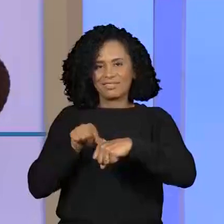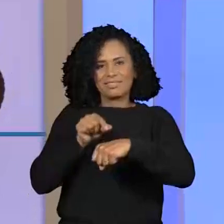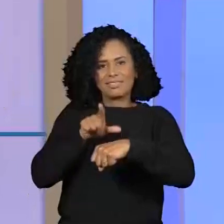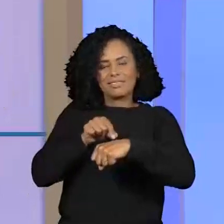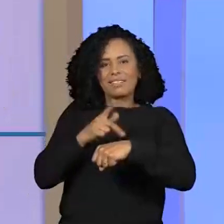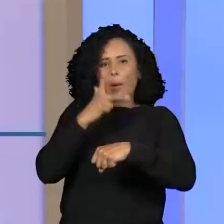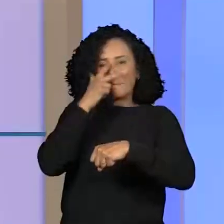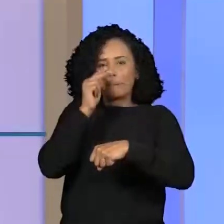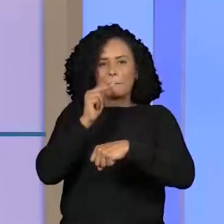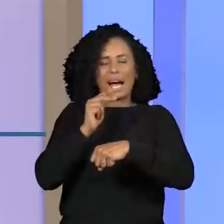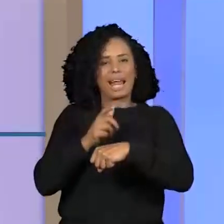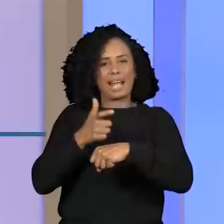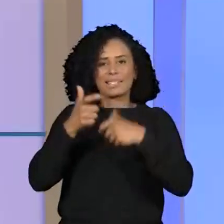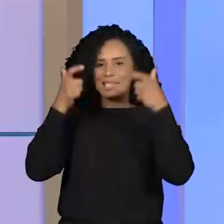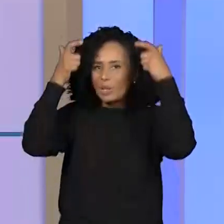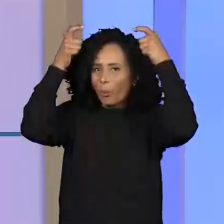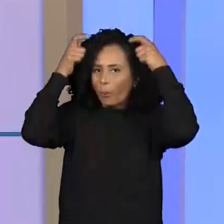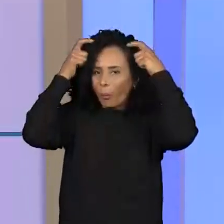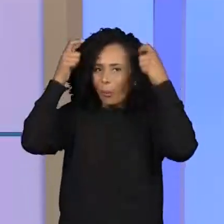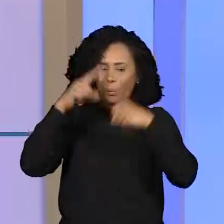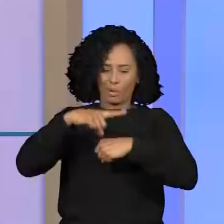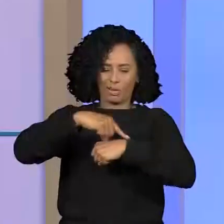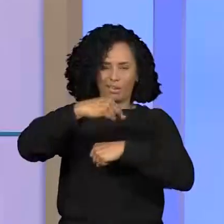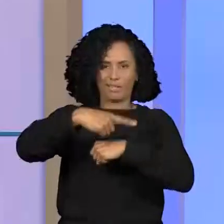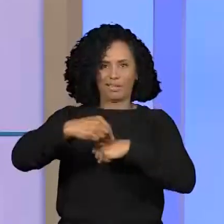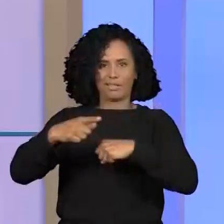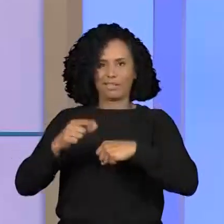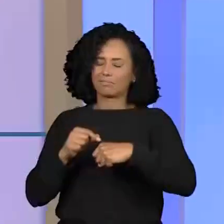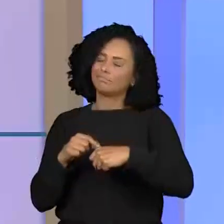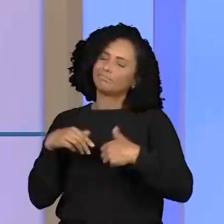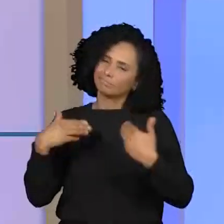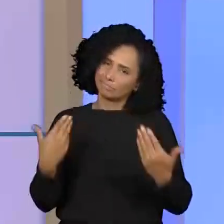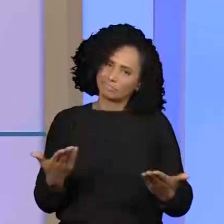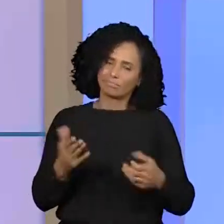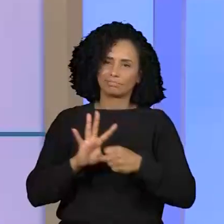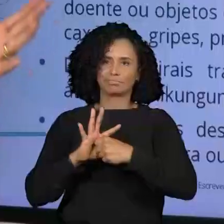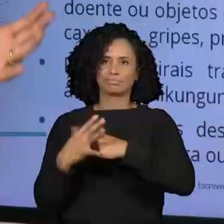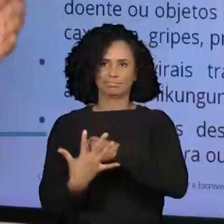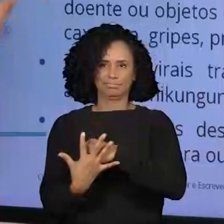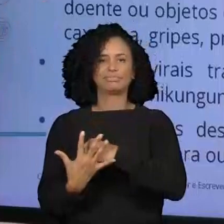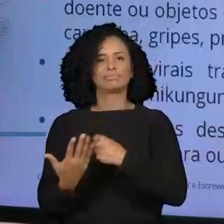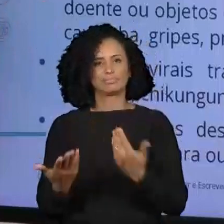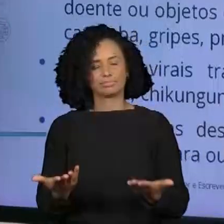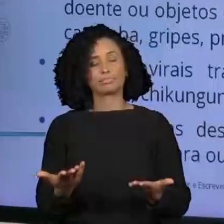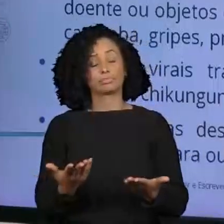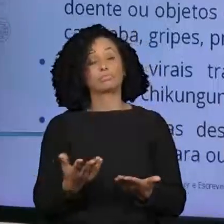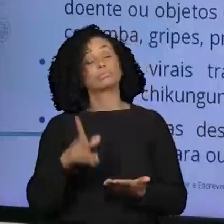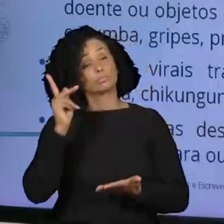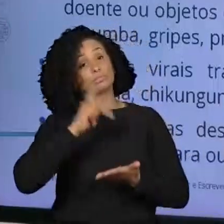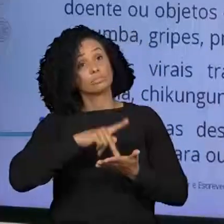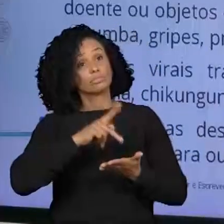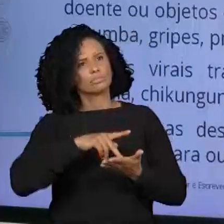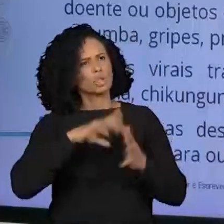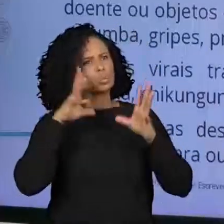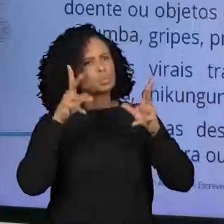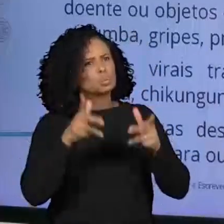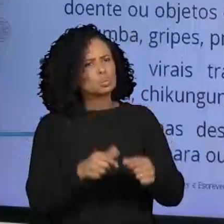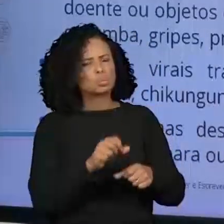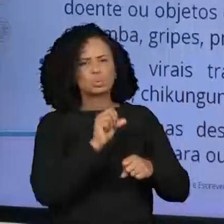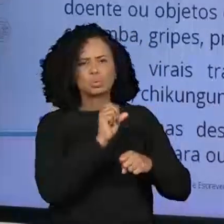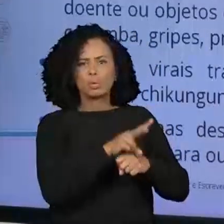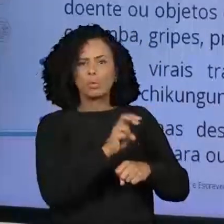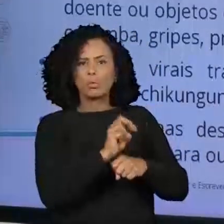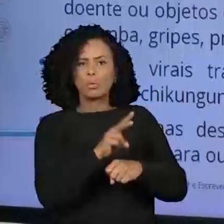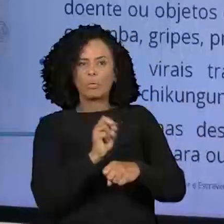está usando, então, uma coroa. Então, por isso, o nome de corona, né? E os vírus, eles têm essa característica de que eles não são